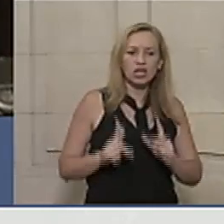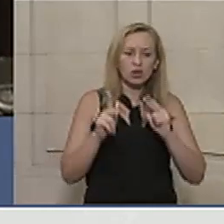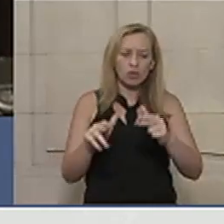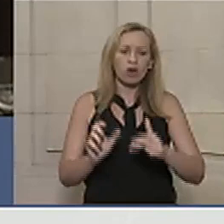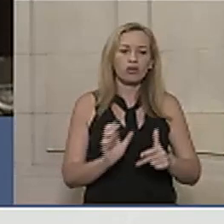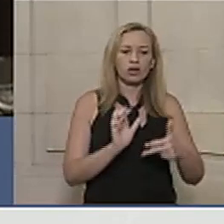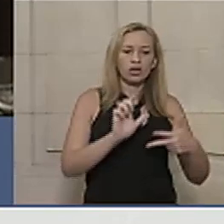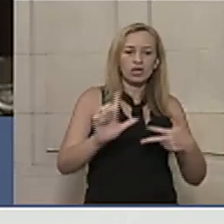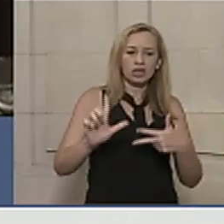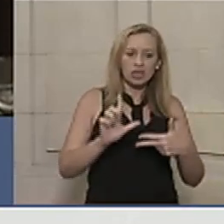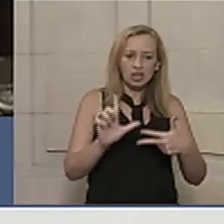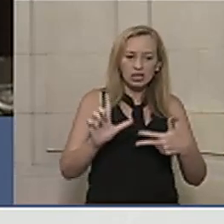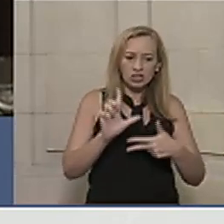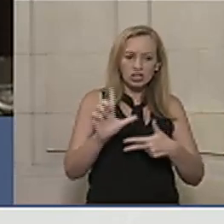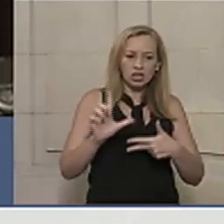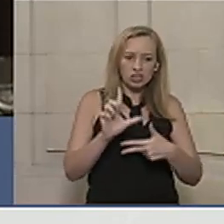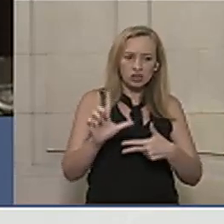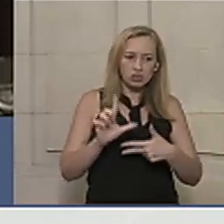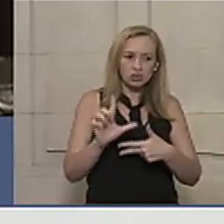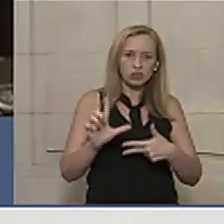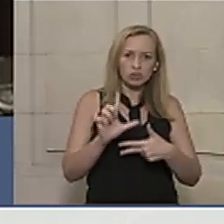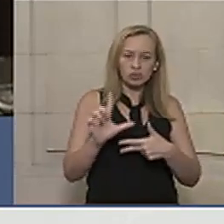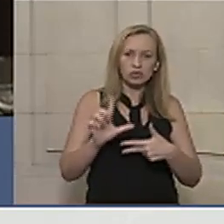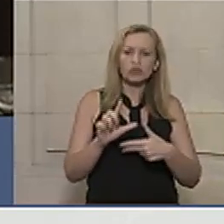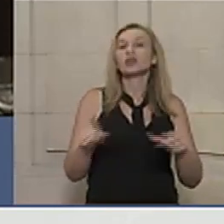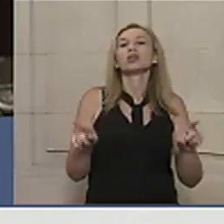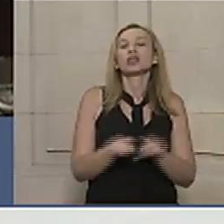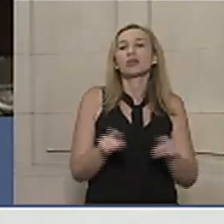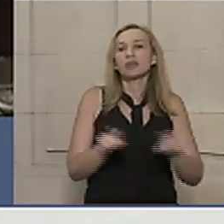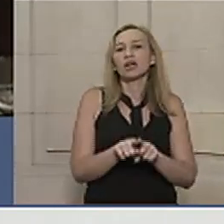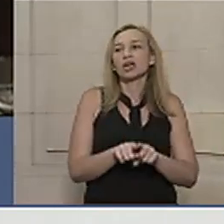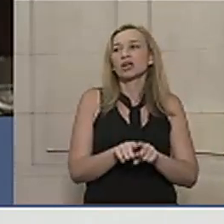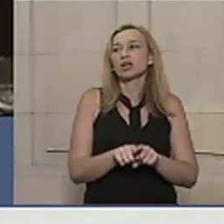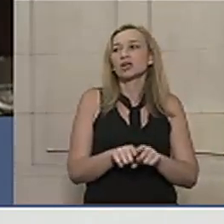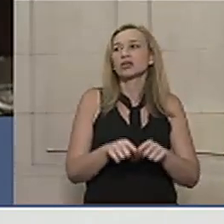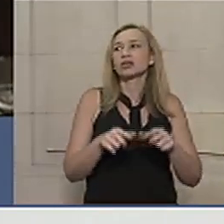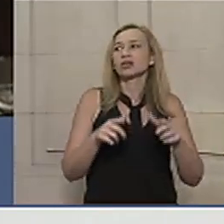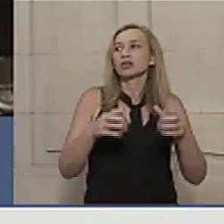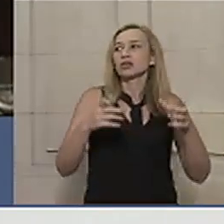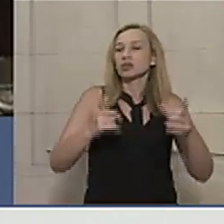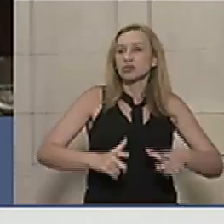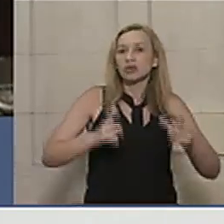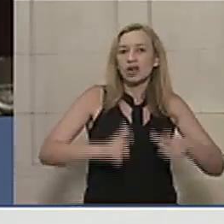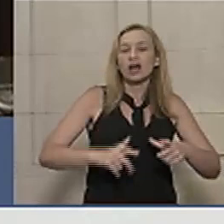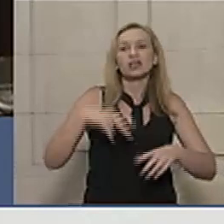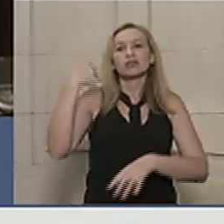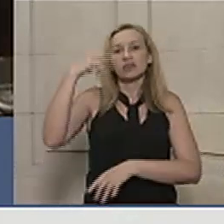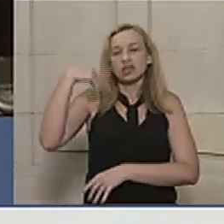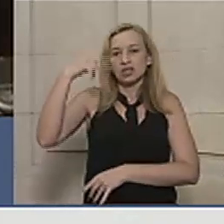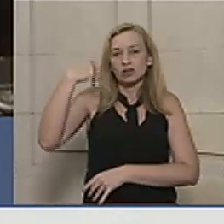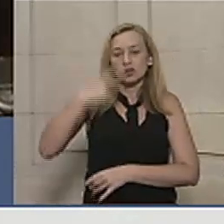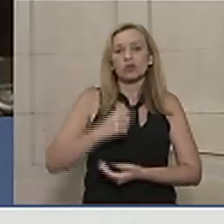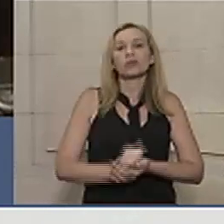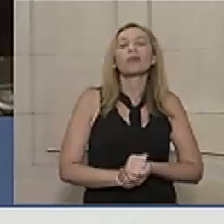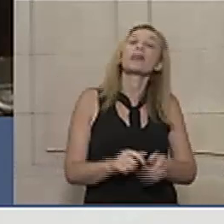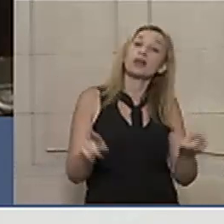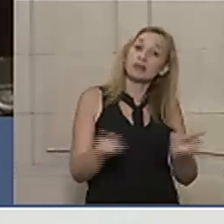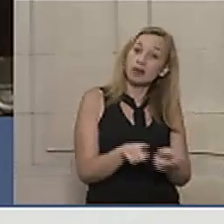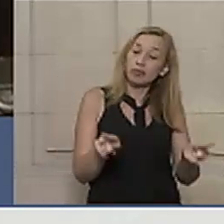o espaço das câmaras de vereadores, que leva em consideração